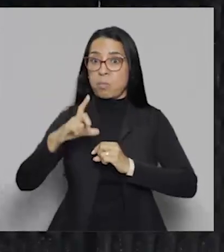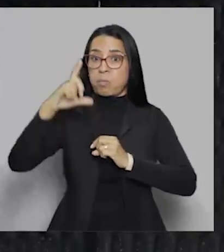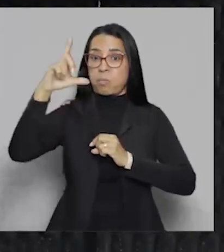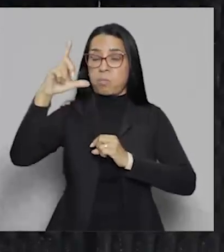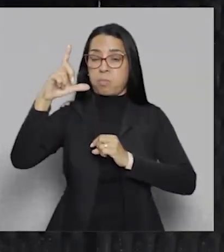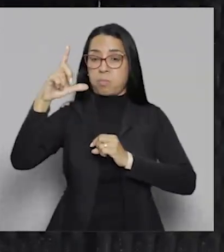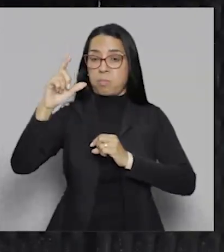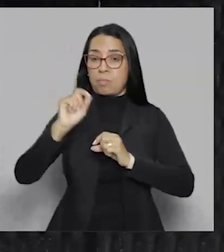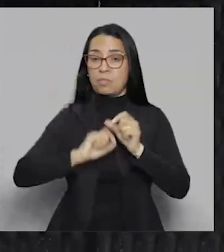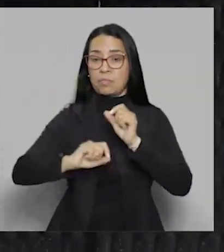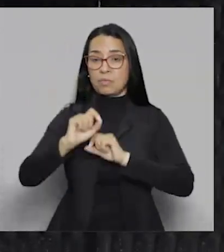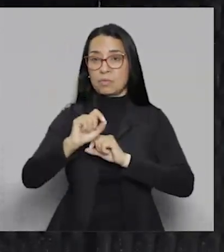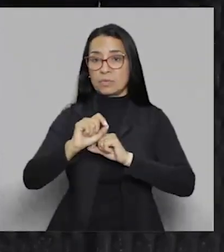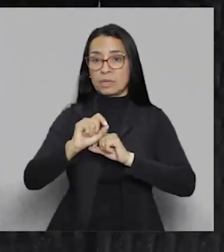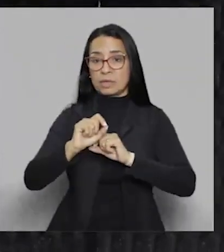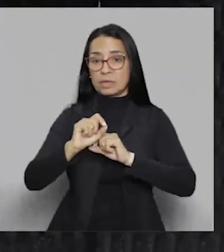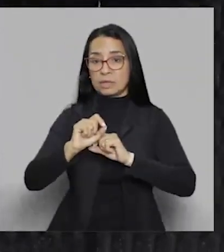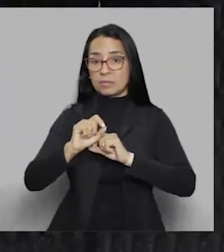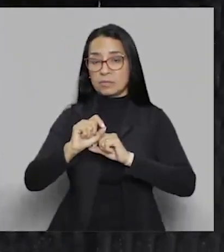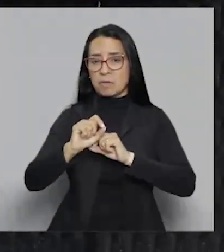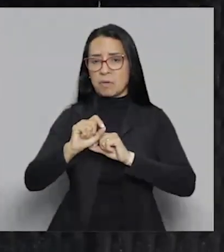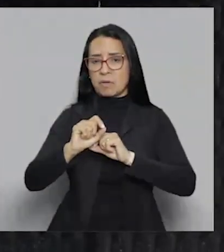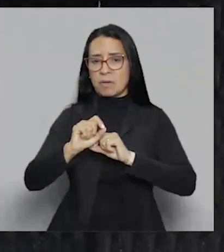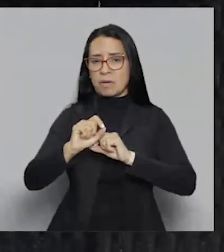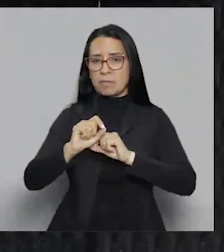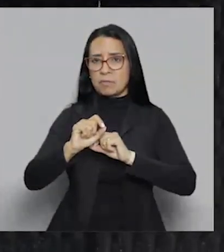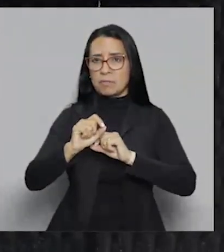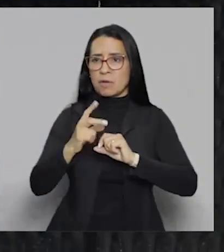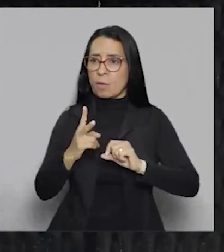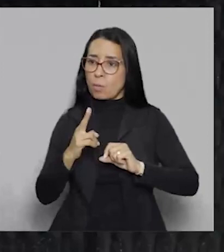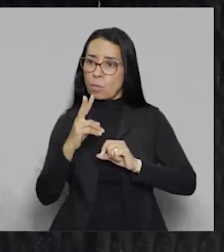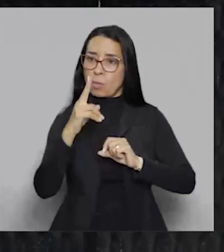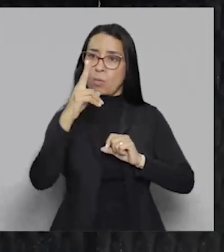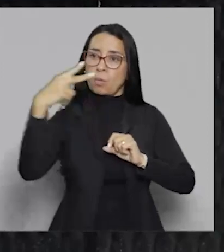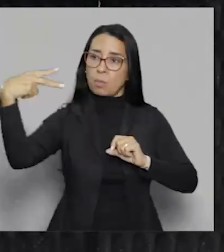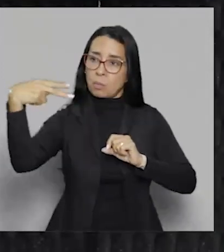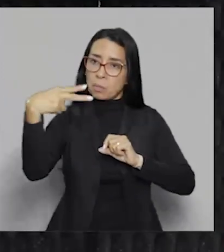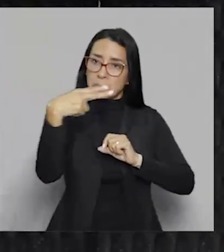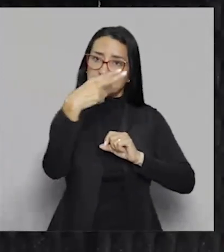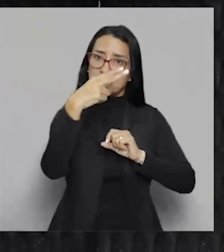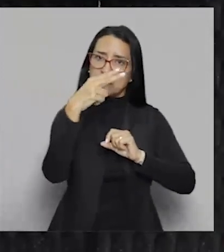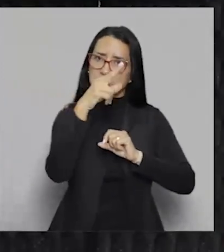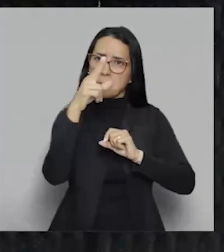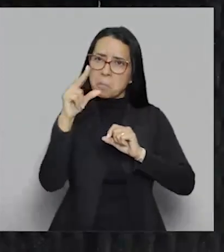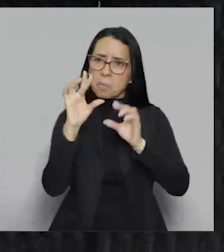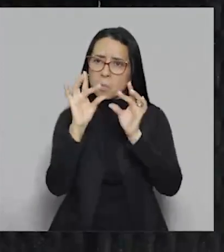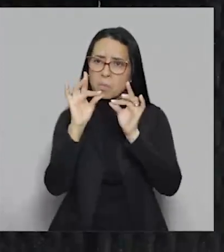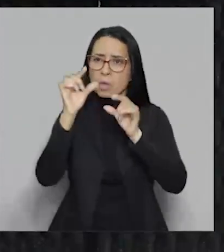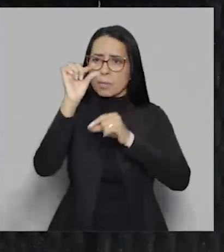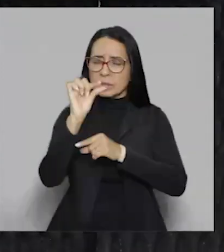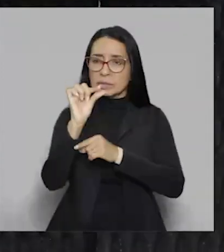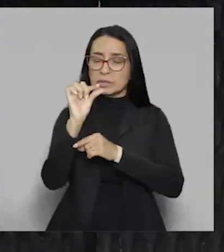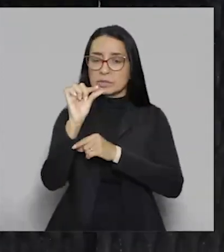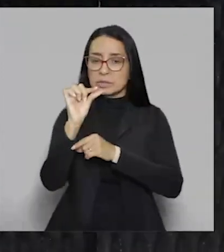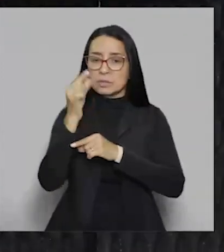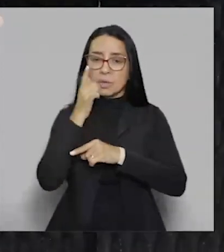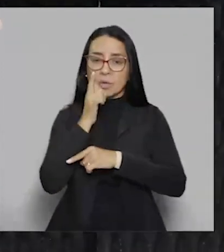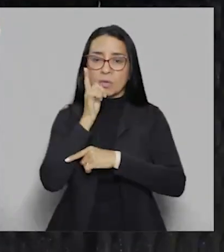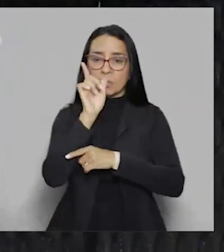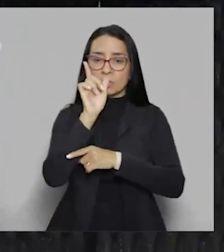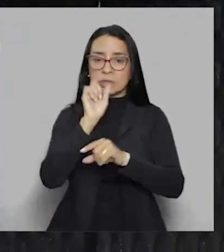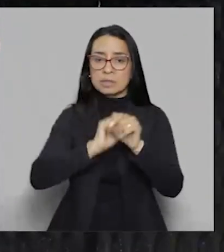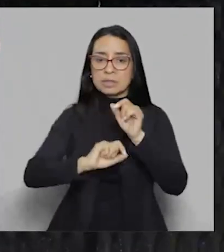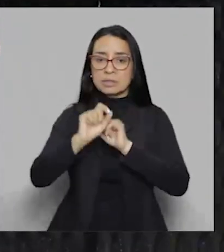foi completamente destruído, foi cortado em vários pedaços. E por incrível que pareça, o pessoal